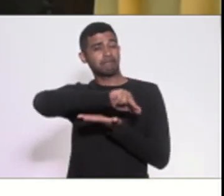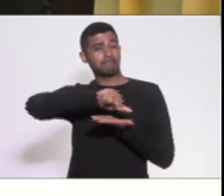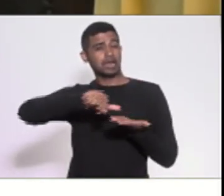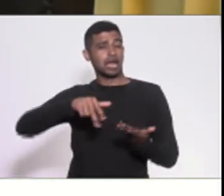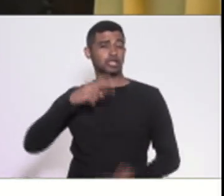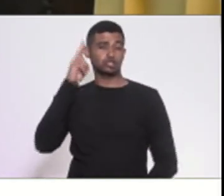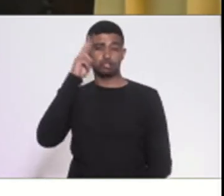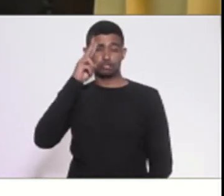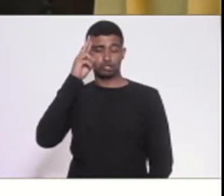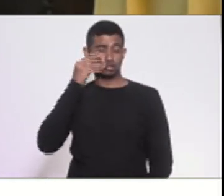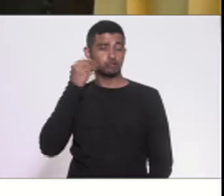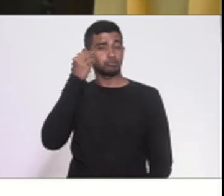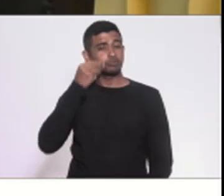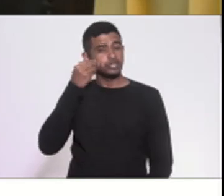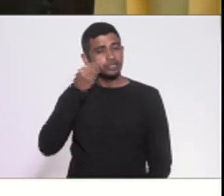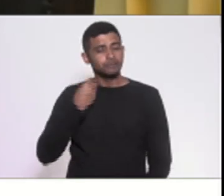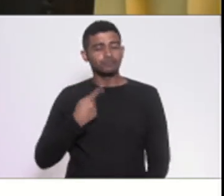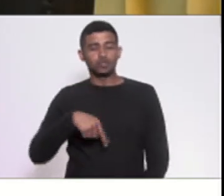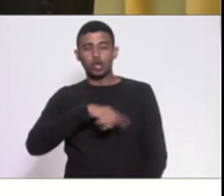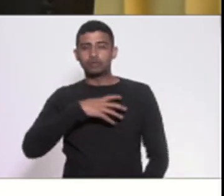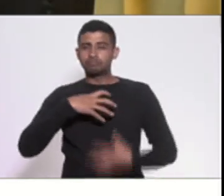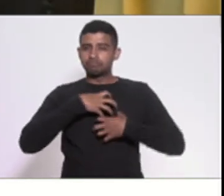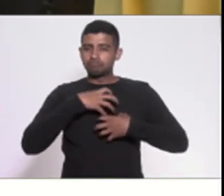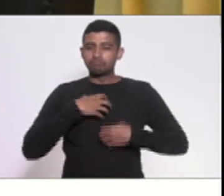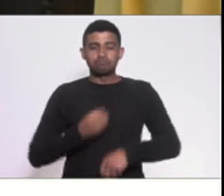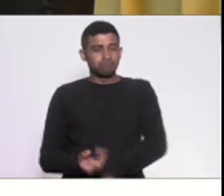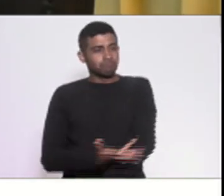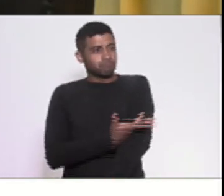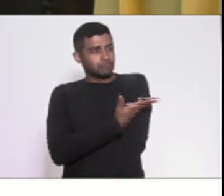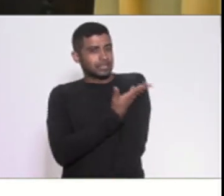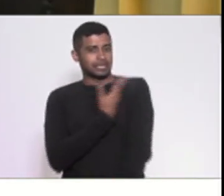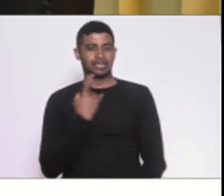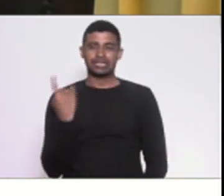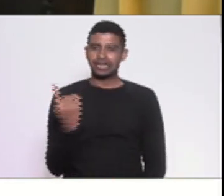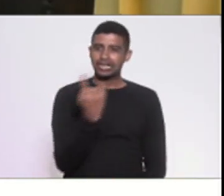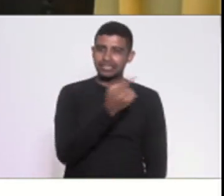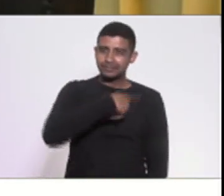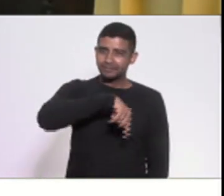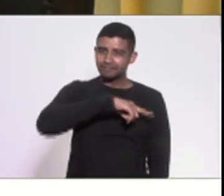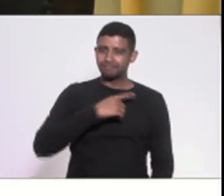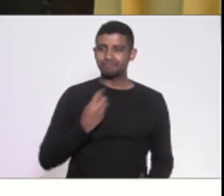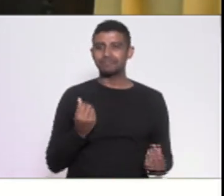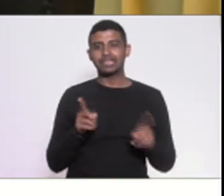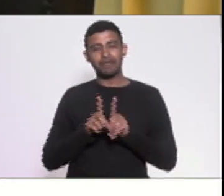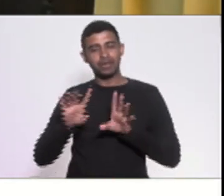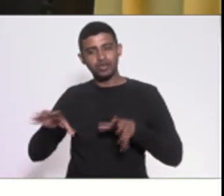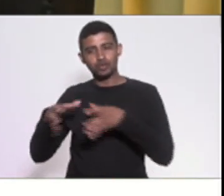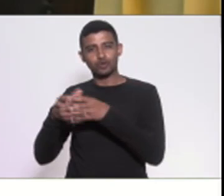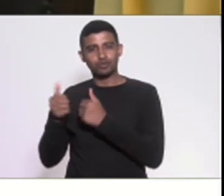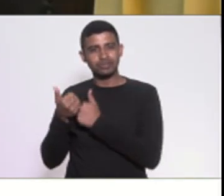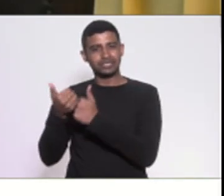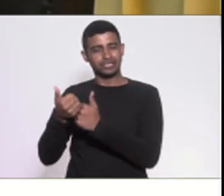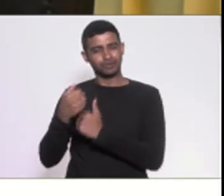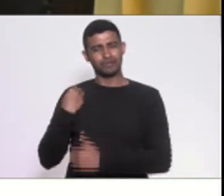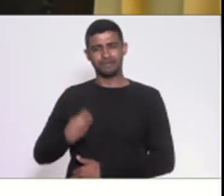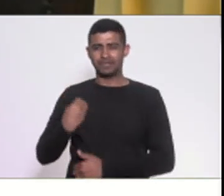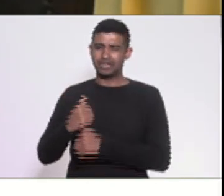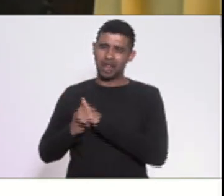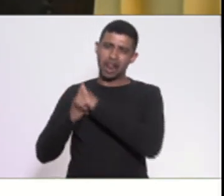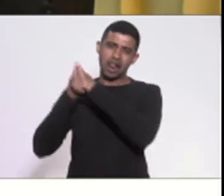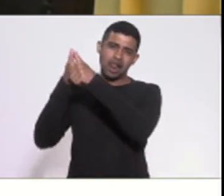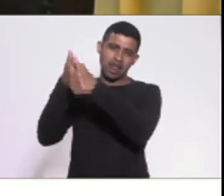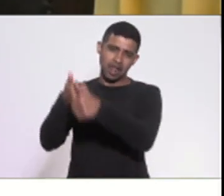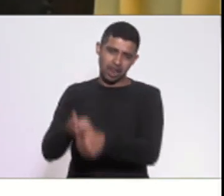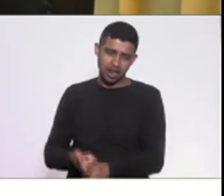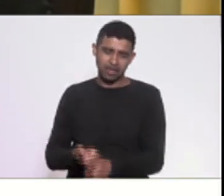relatos, né, que nos emocionou a todos nós, todas nós, a assessoria aqui presente, que acompanhou,